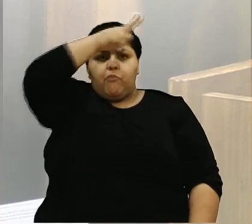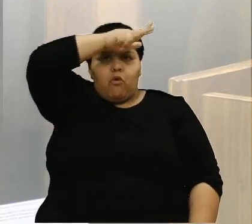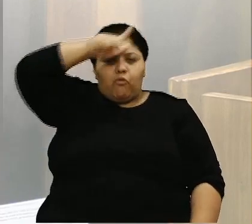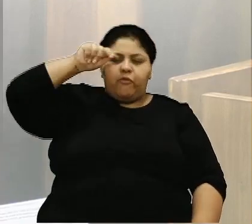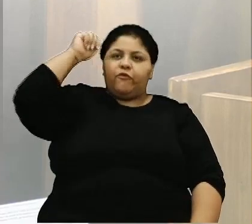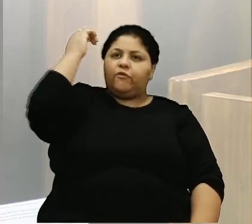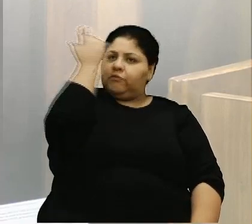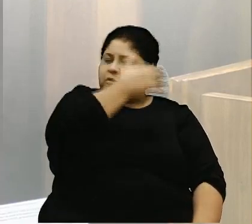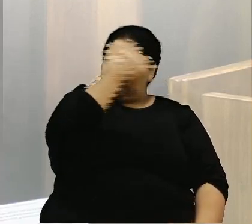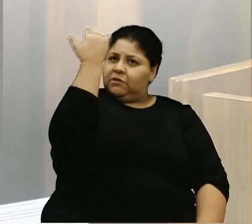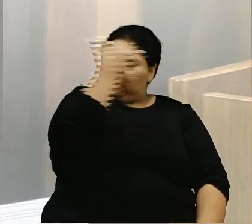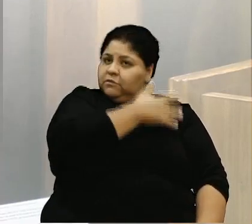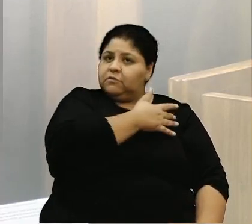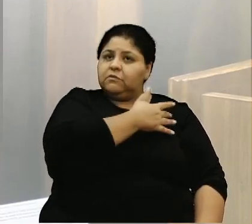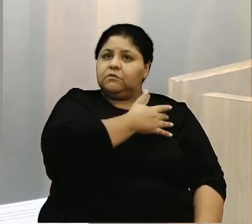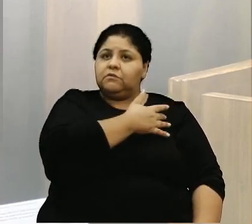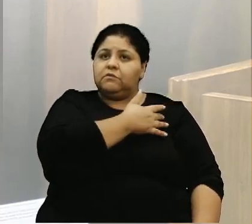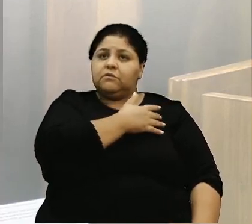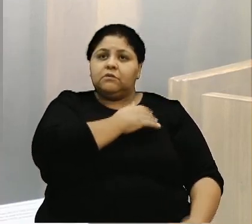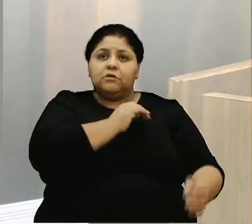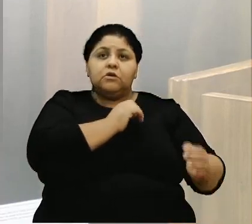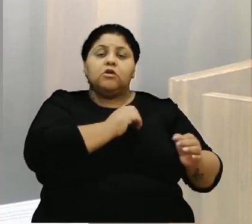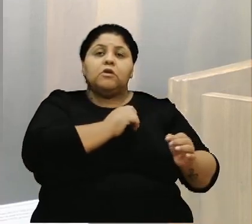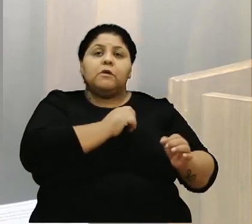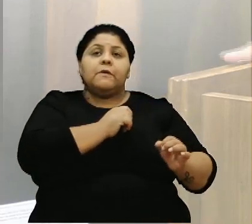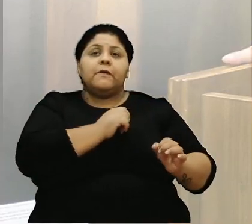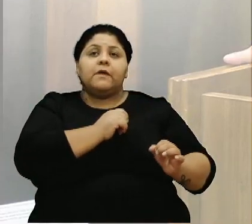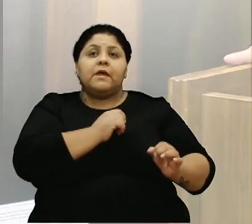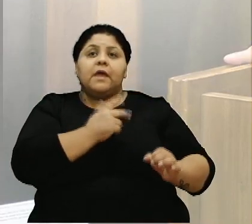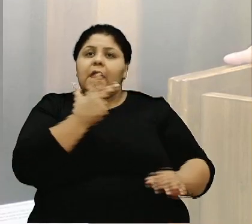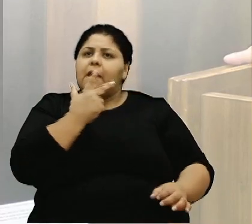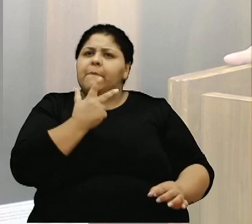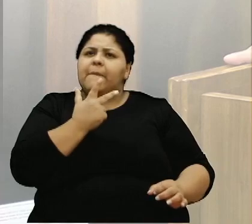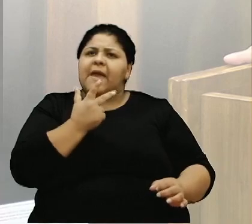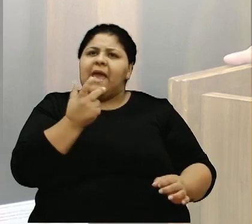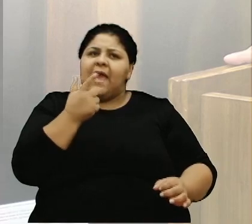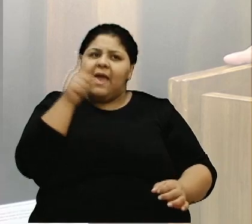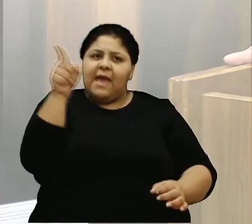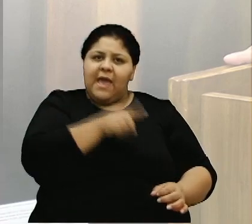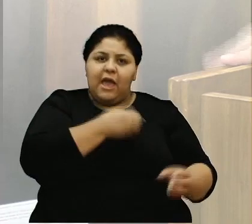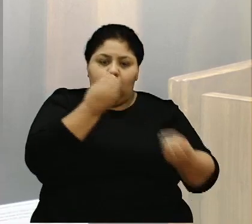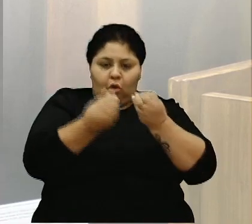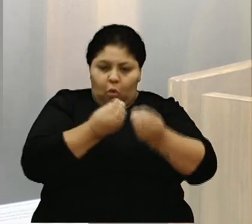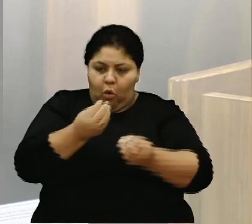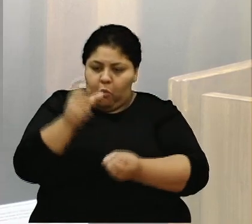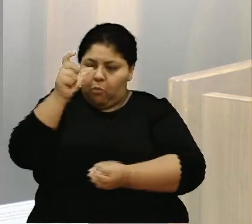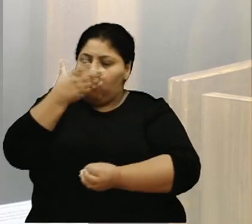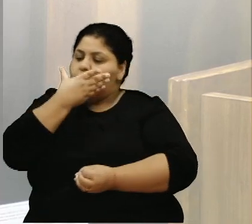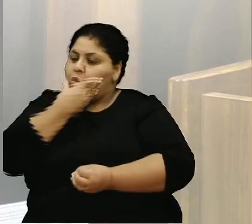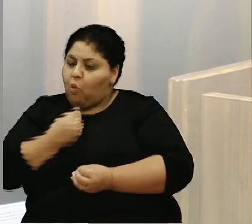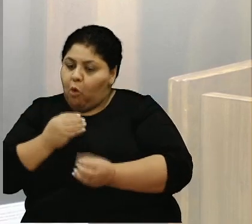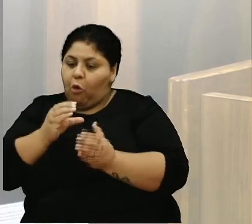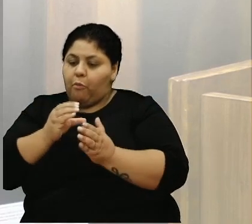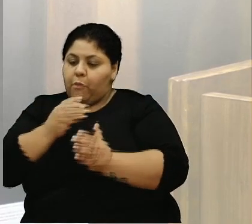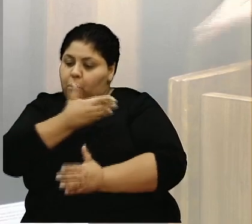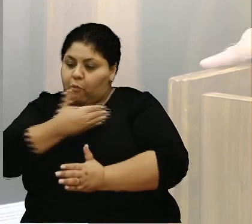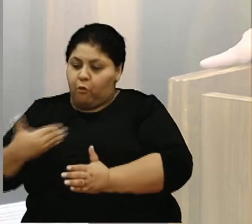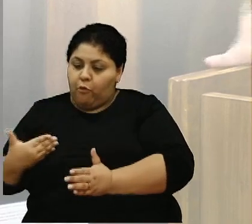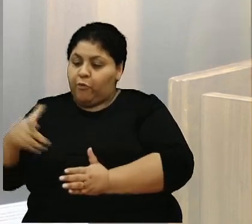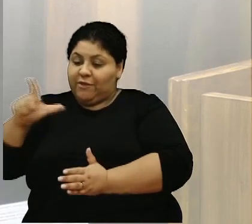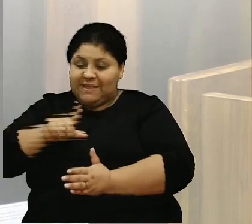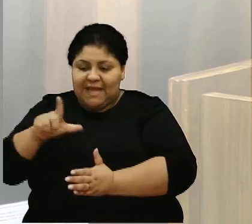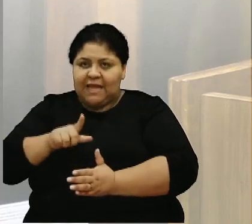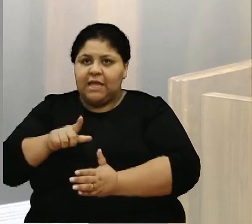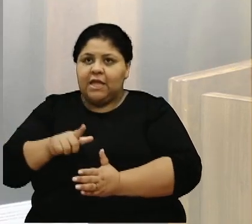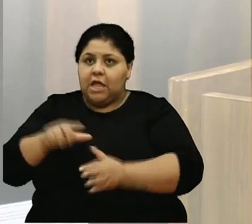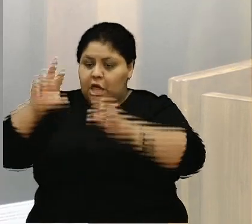Adiló é do tamanho que um homem público precisa ser. De reconhecer os esforços de quem faz para a